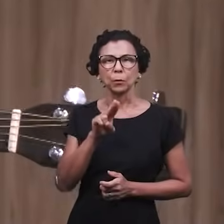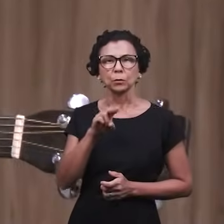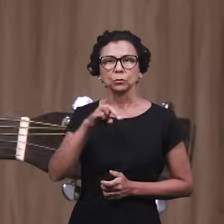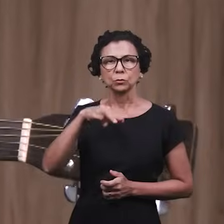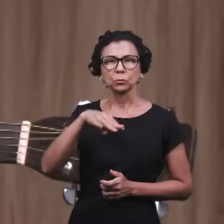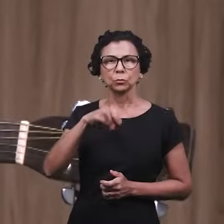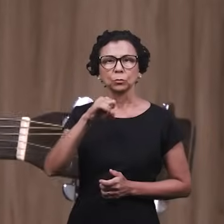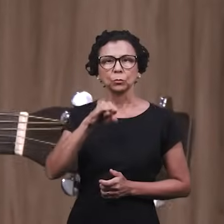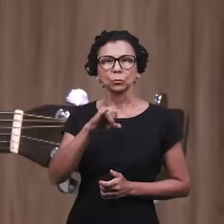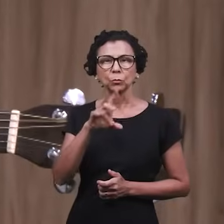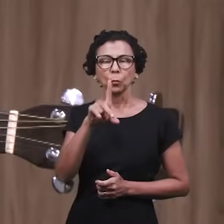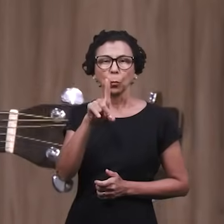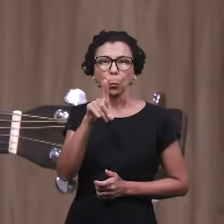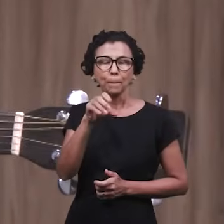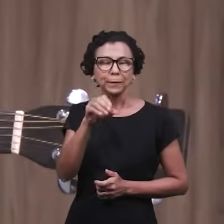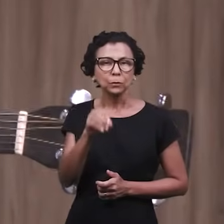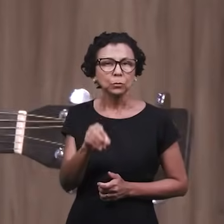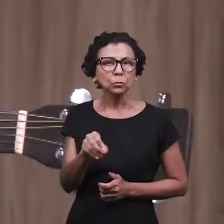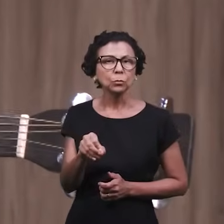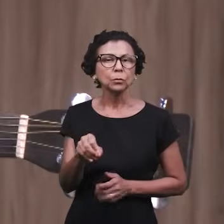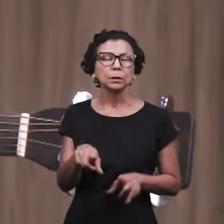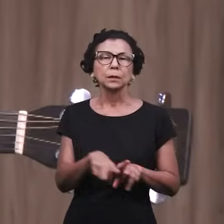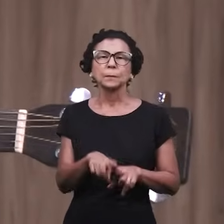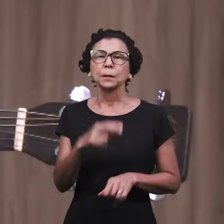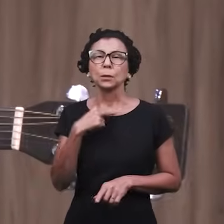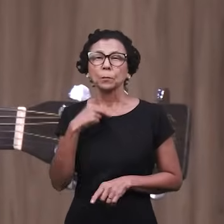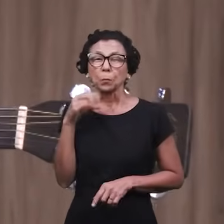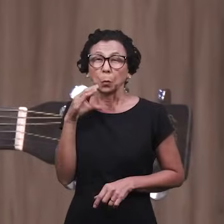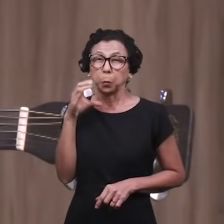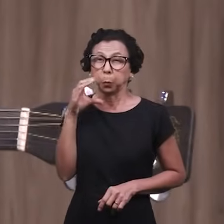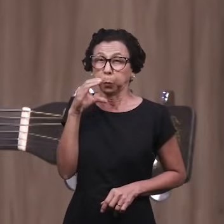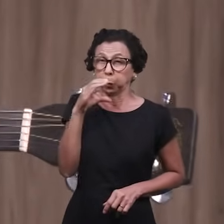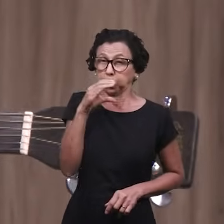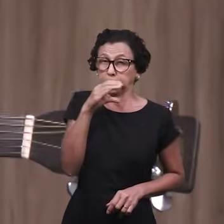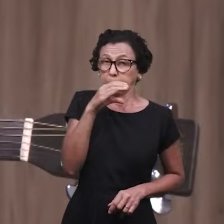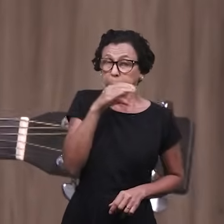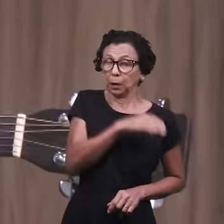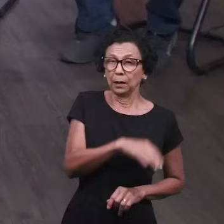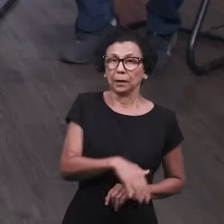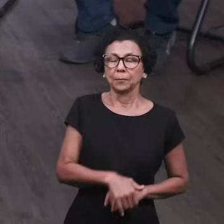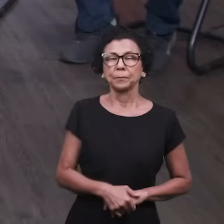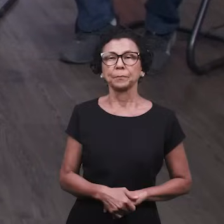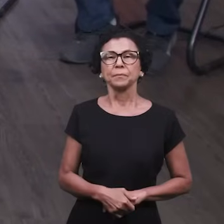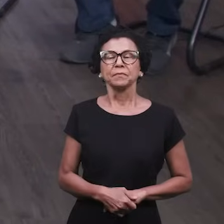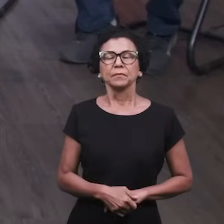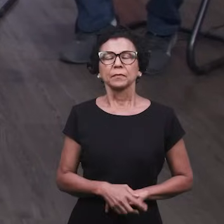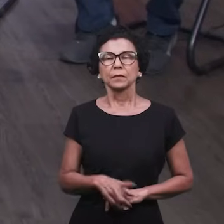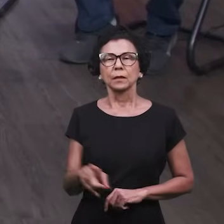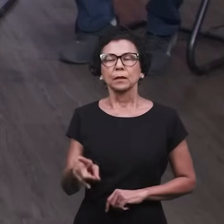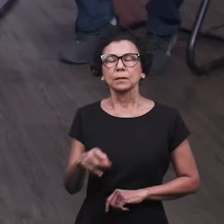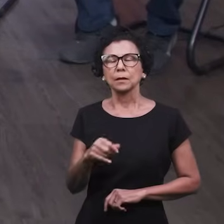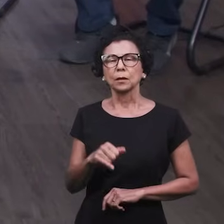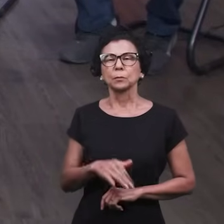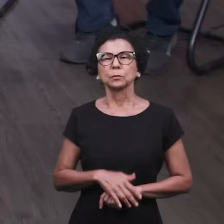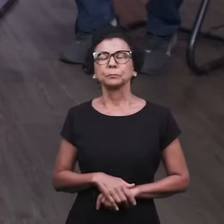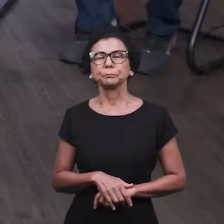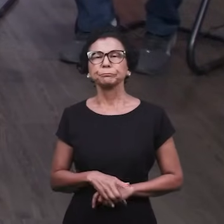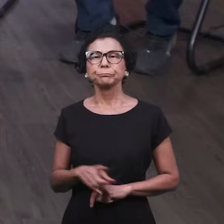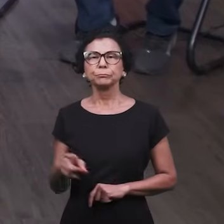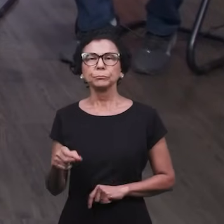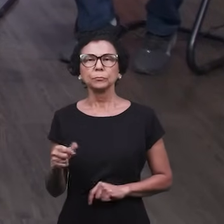nem excessivamente quente. Evitem porta-mala de carro. Isso que eu ia perguntar. Vamos supor, a pessoa está num